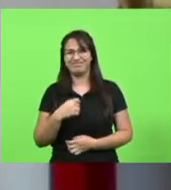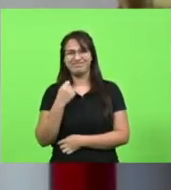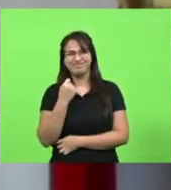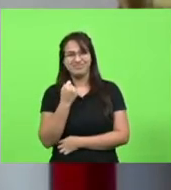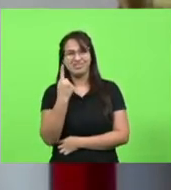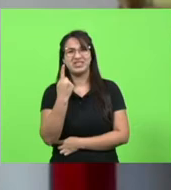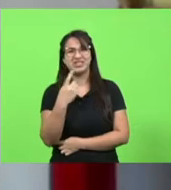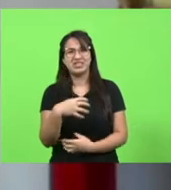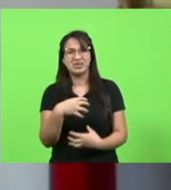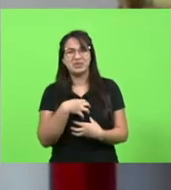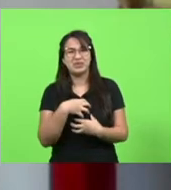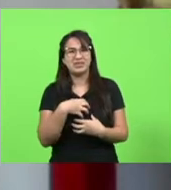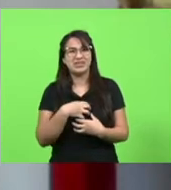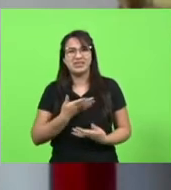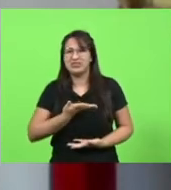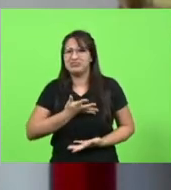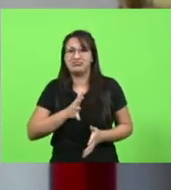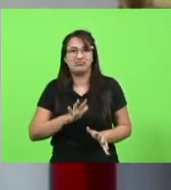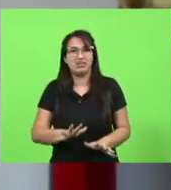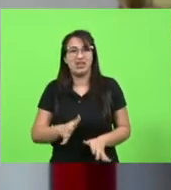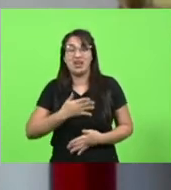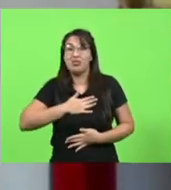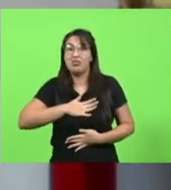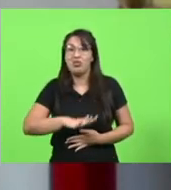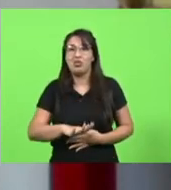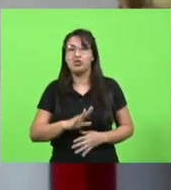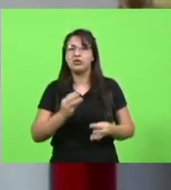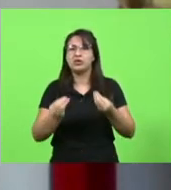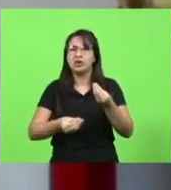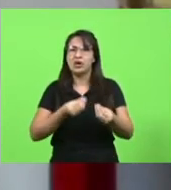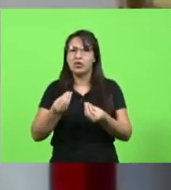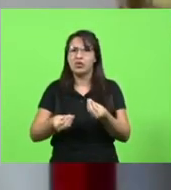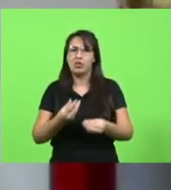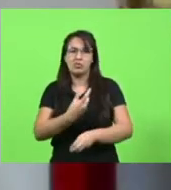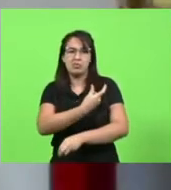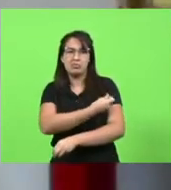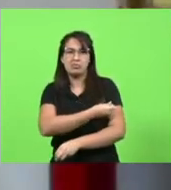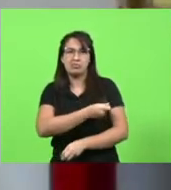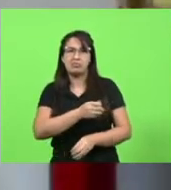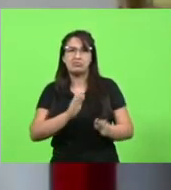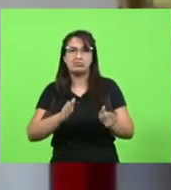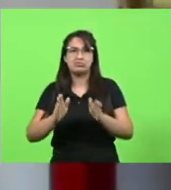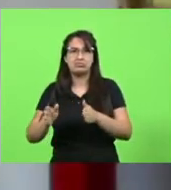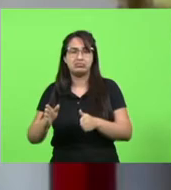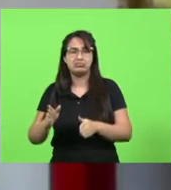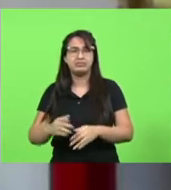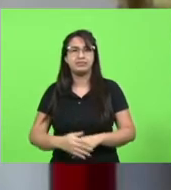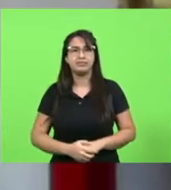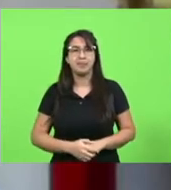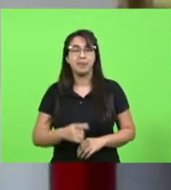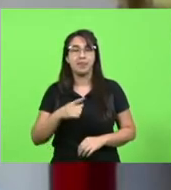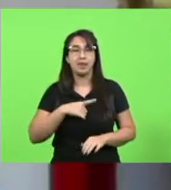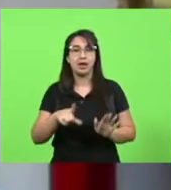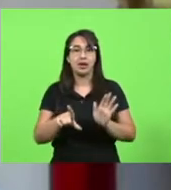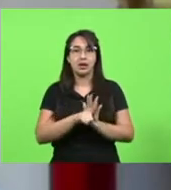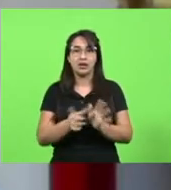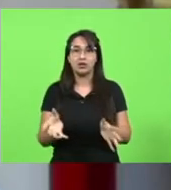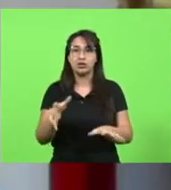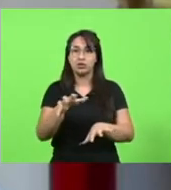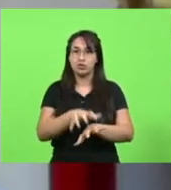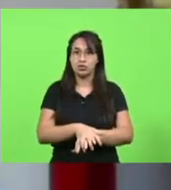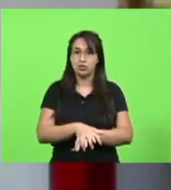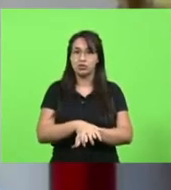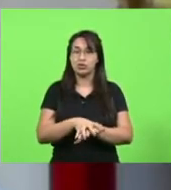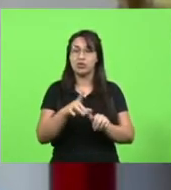justamente devido ao Plano Nacional de Imunização. Ou seja, nós temos a Lei Brasileira de Inclusão, que estabelece no seu artigo